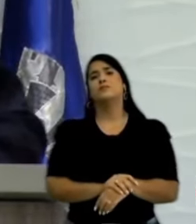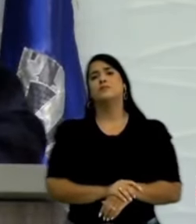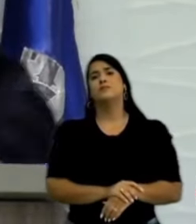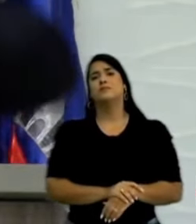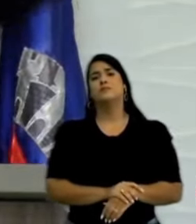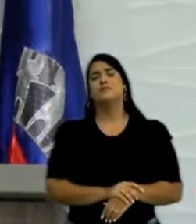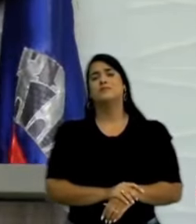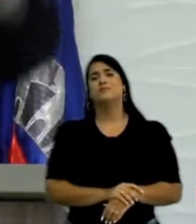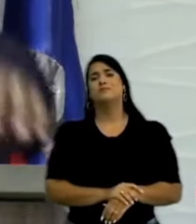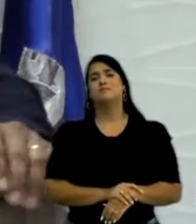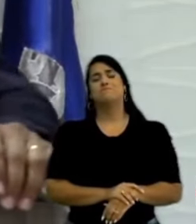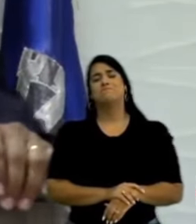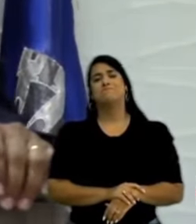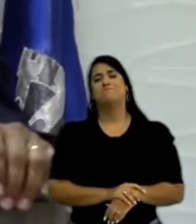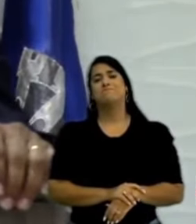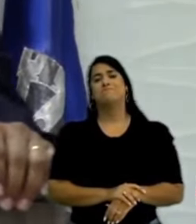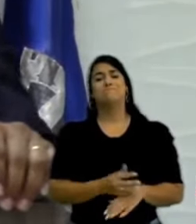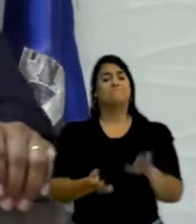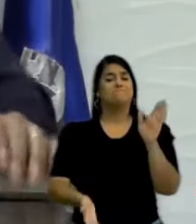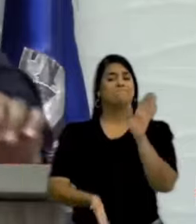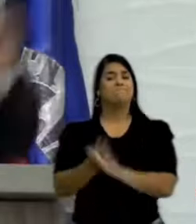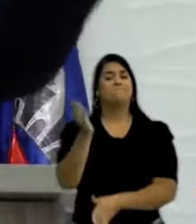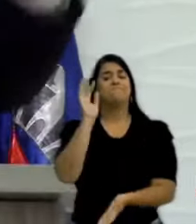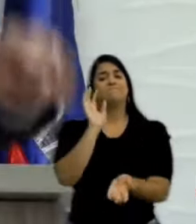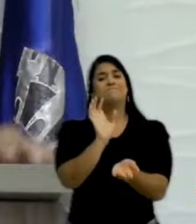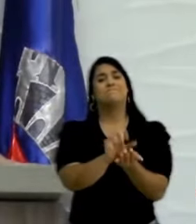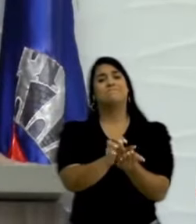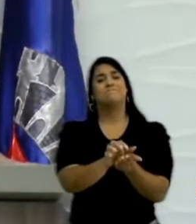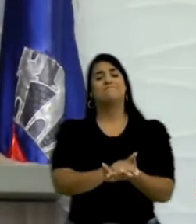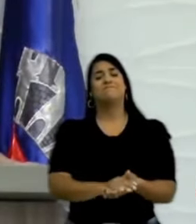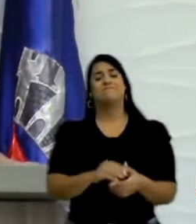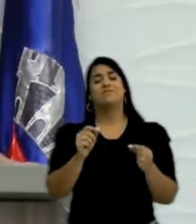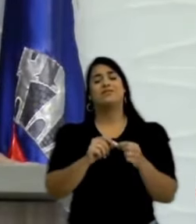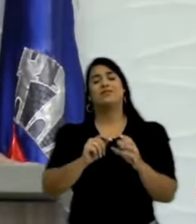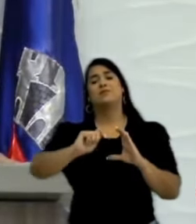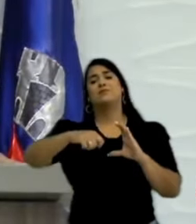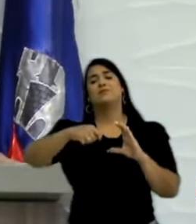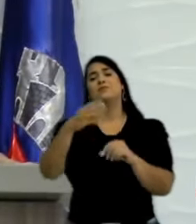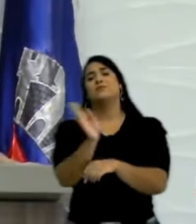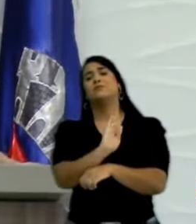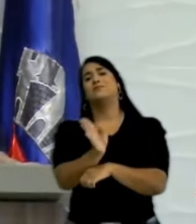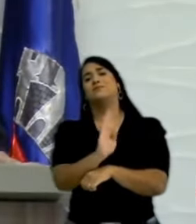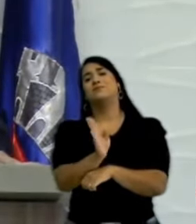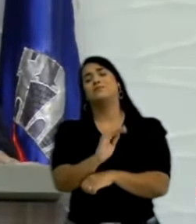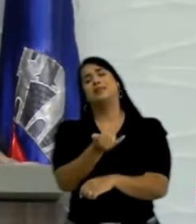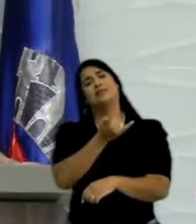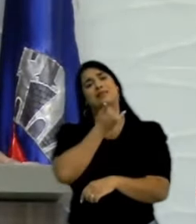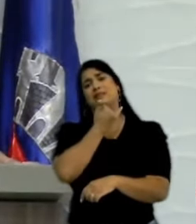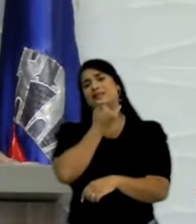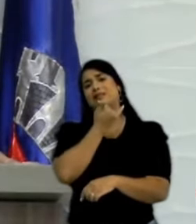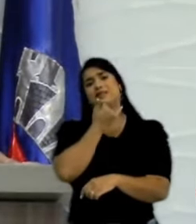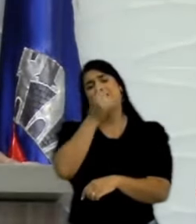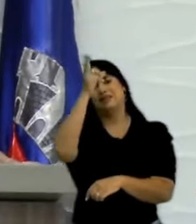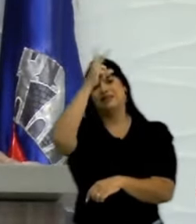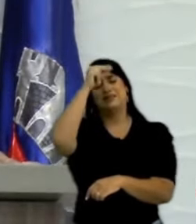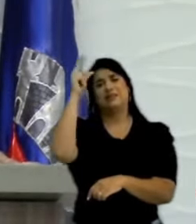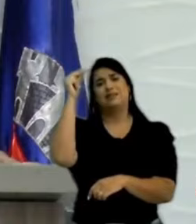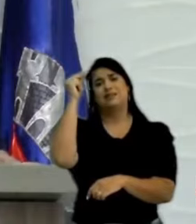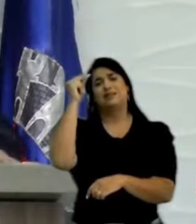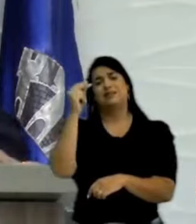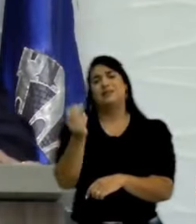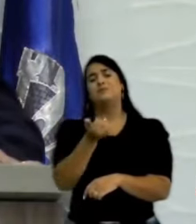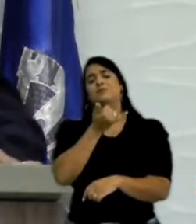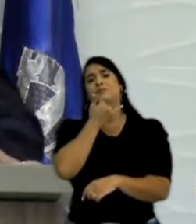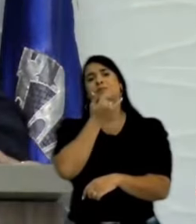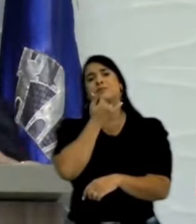colega Pezinho. Fui bater em Recife e fiz um vídeo lá. Me arrependo, peço desculpa ao prefeito, peço